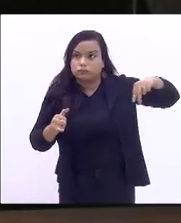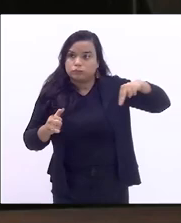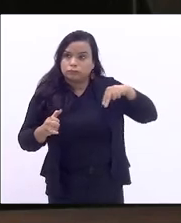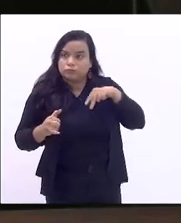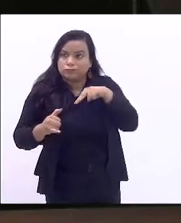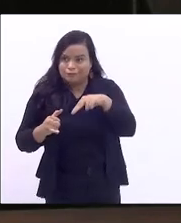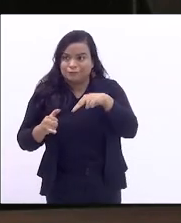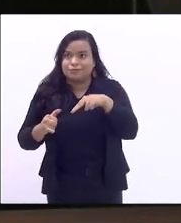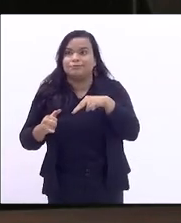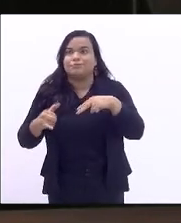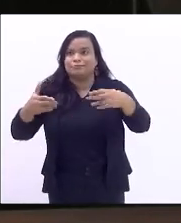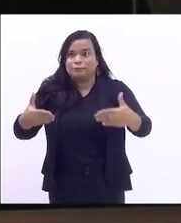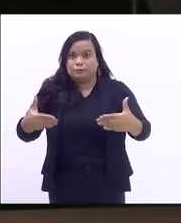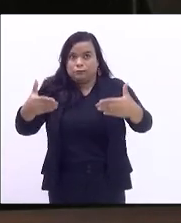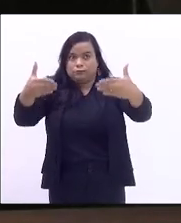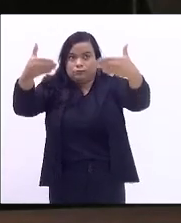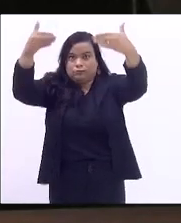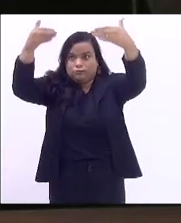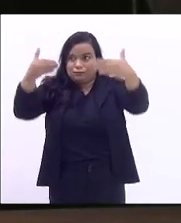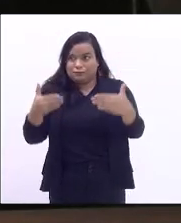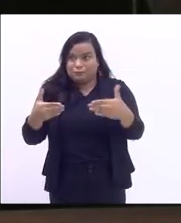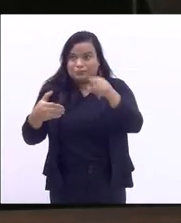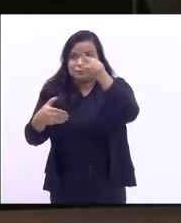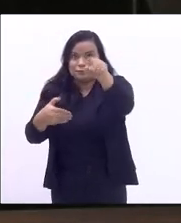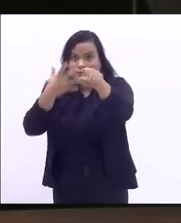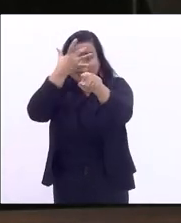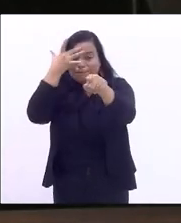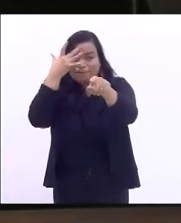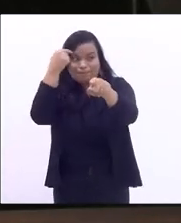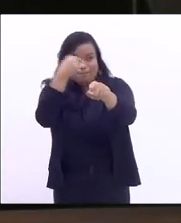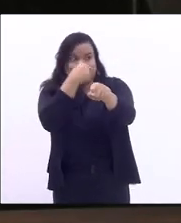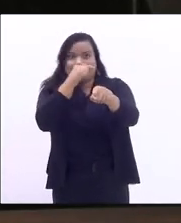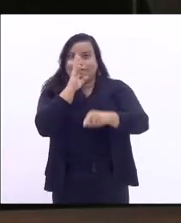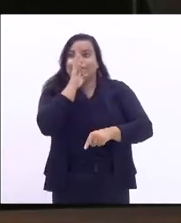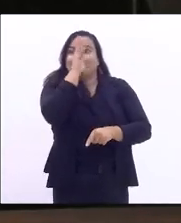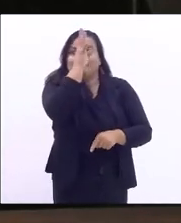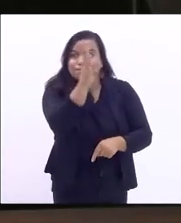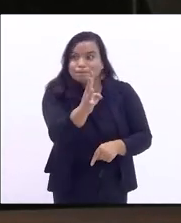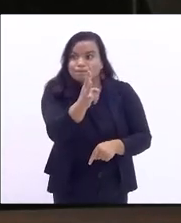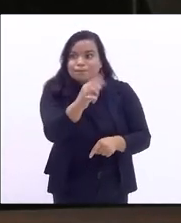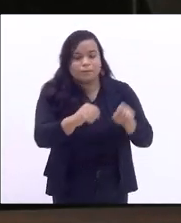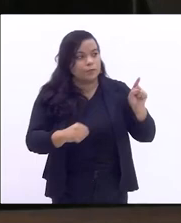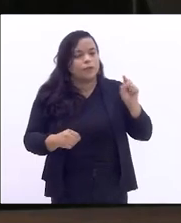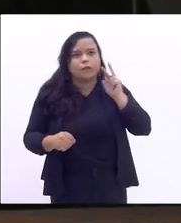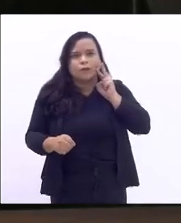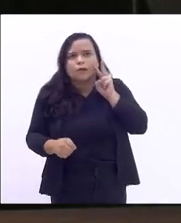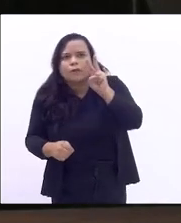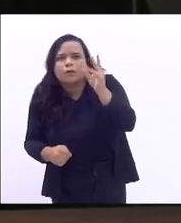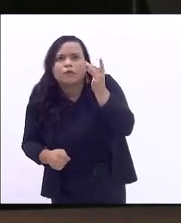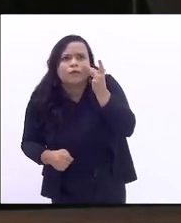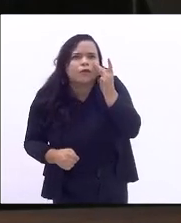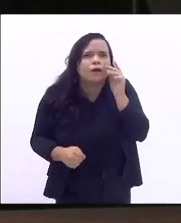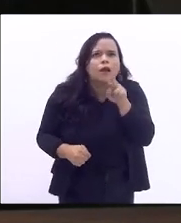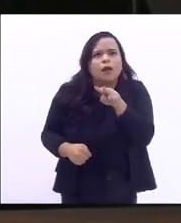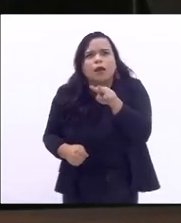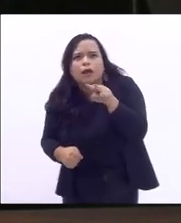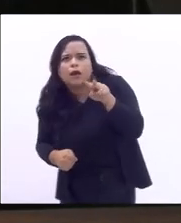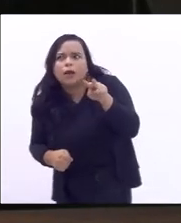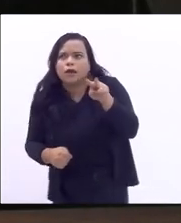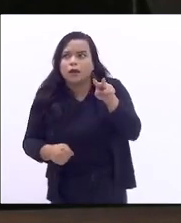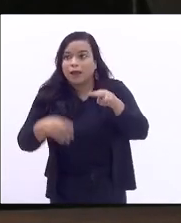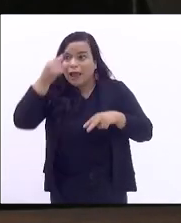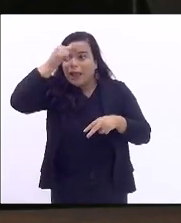local enquanto o suposto autor estava em outro tudo isso para que eles não